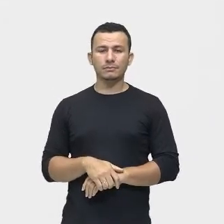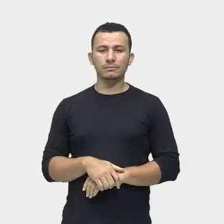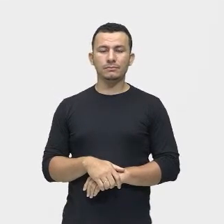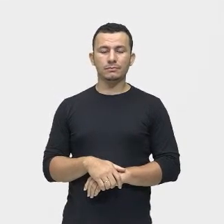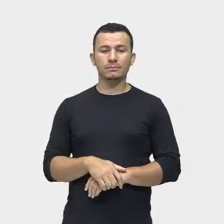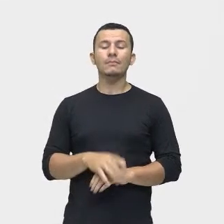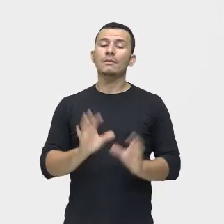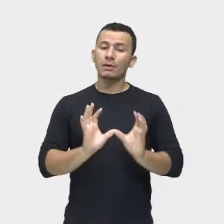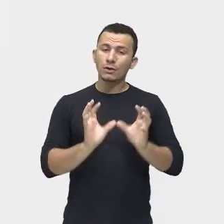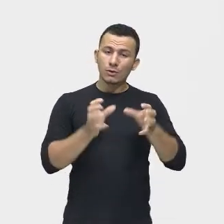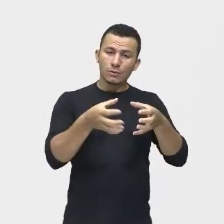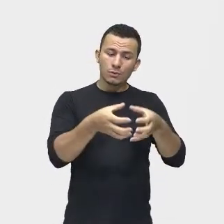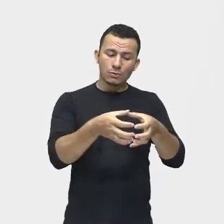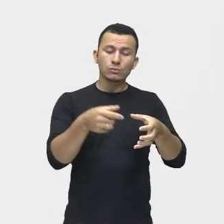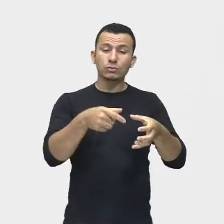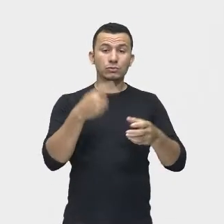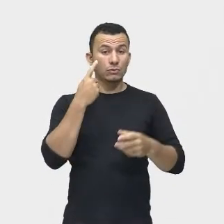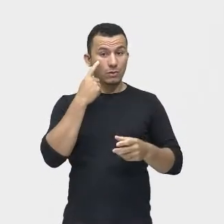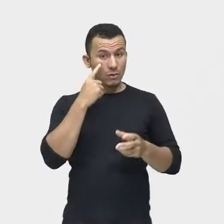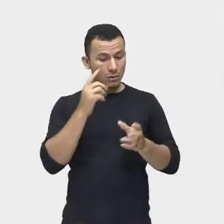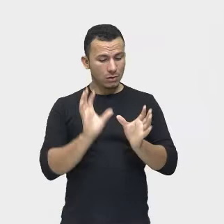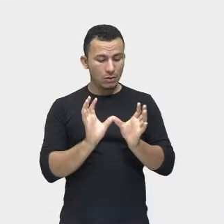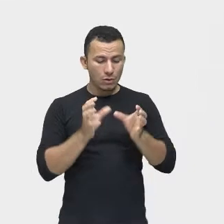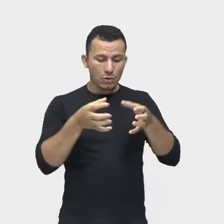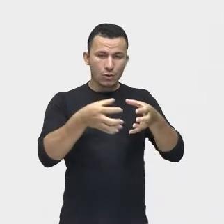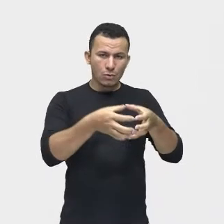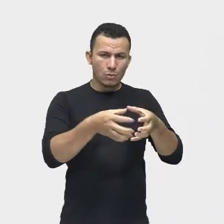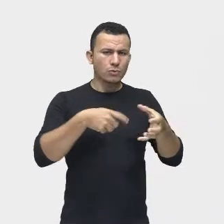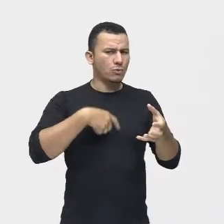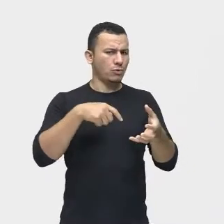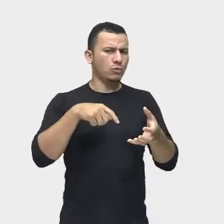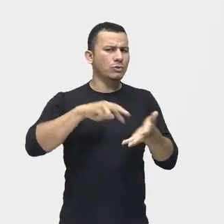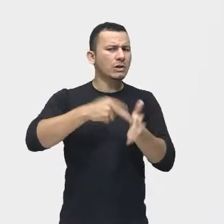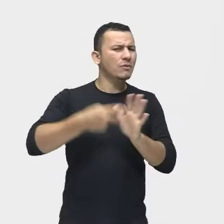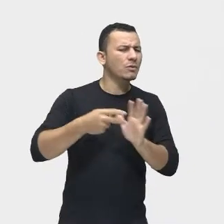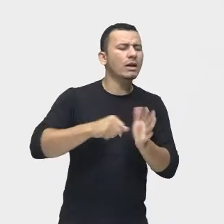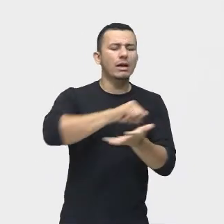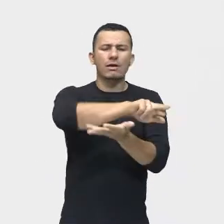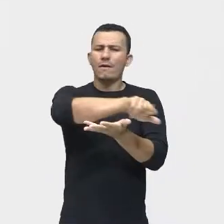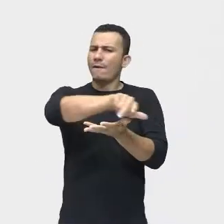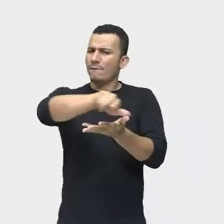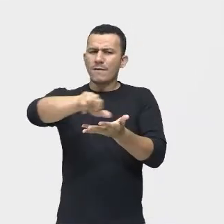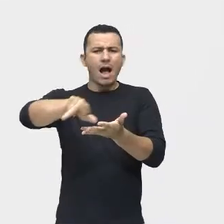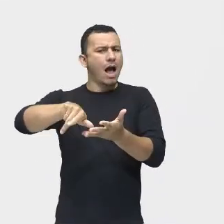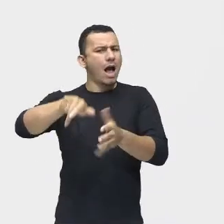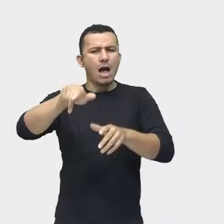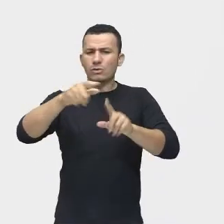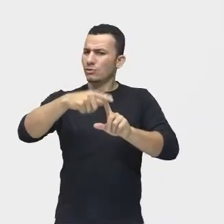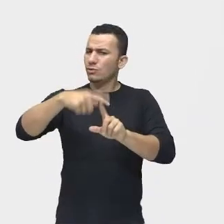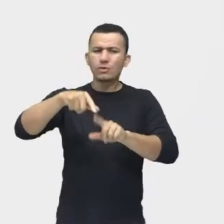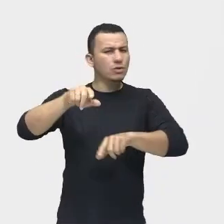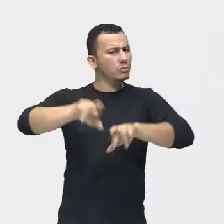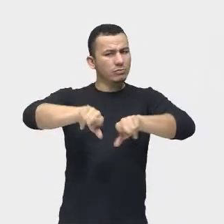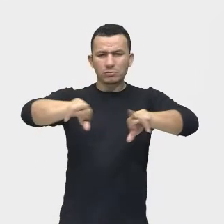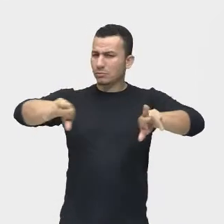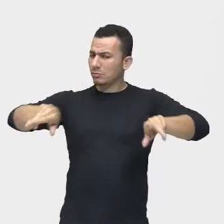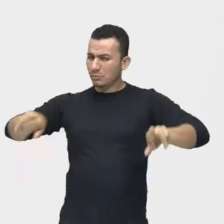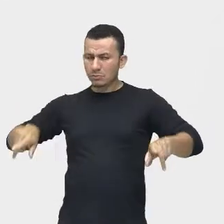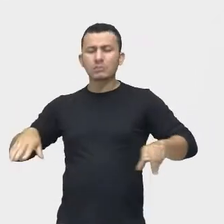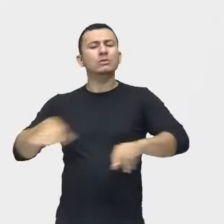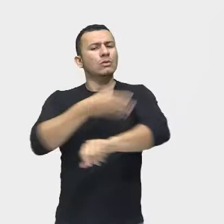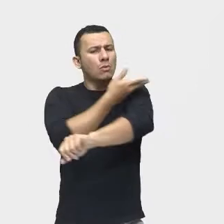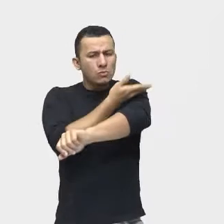um conjunto. Vejam bem, conjunto. Conjunto são várias coisas. São vários aspectos. De costumes